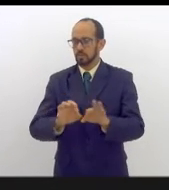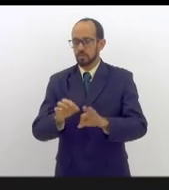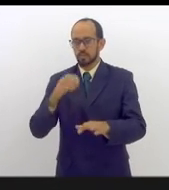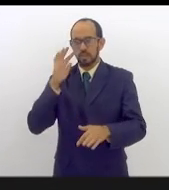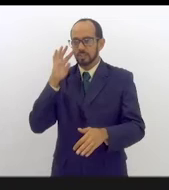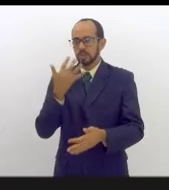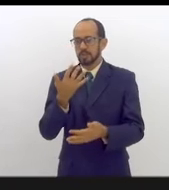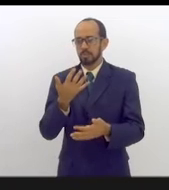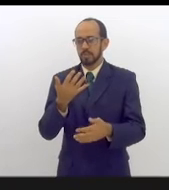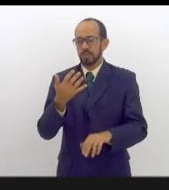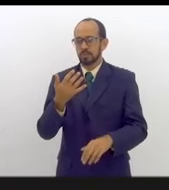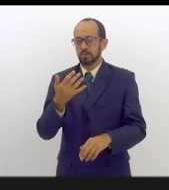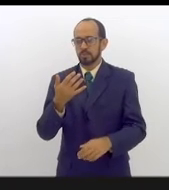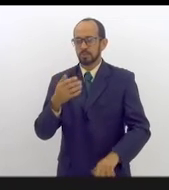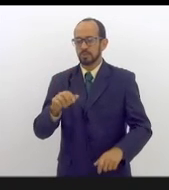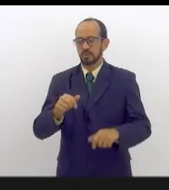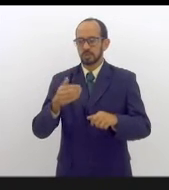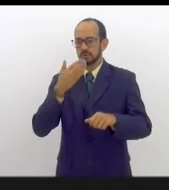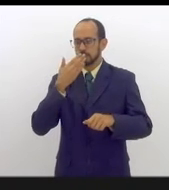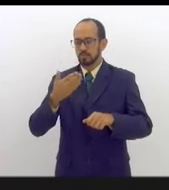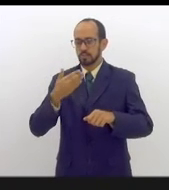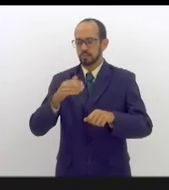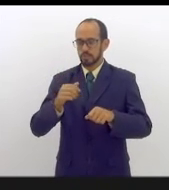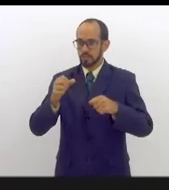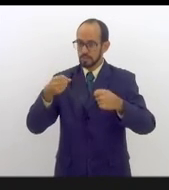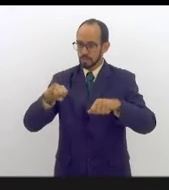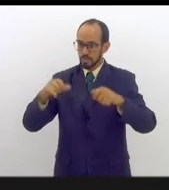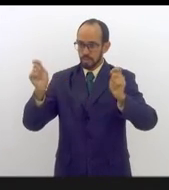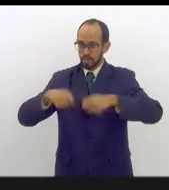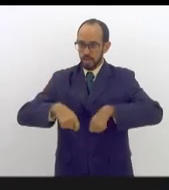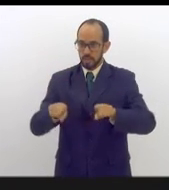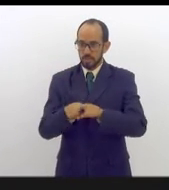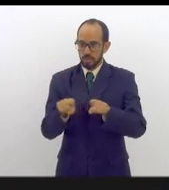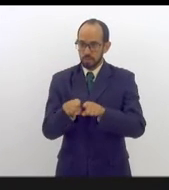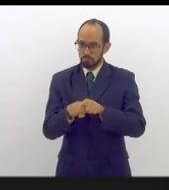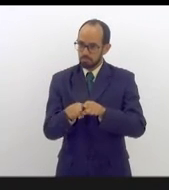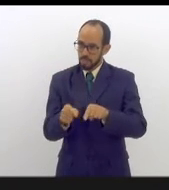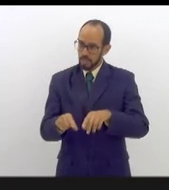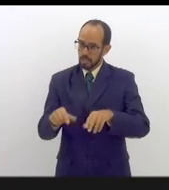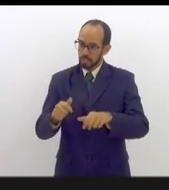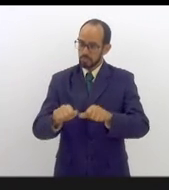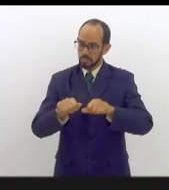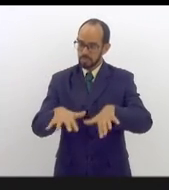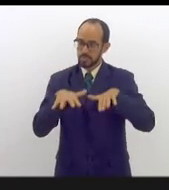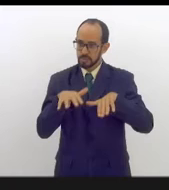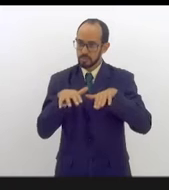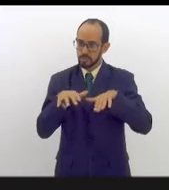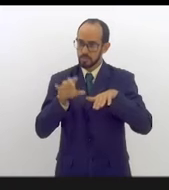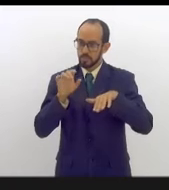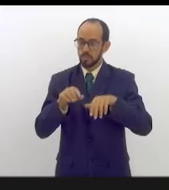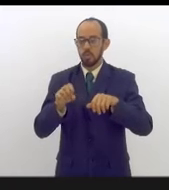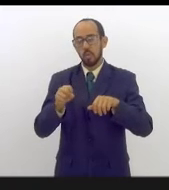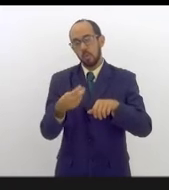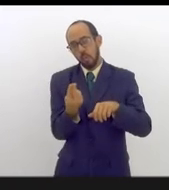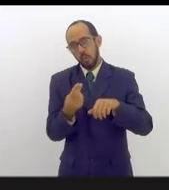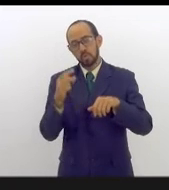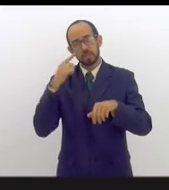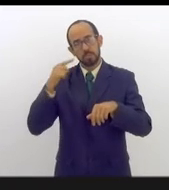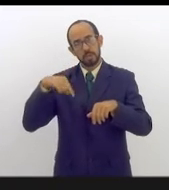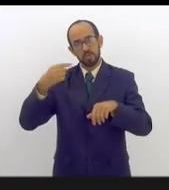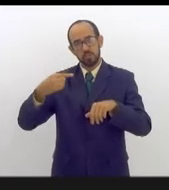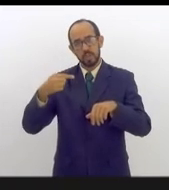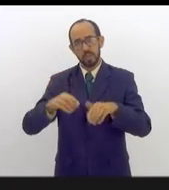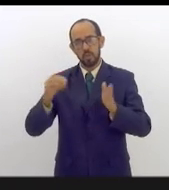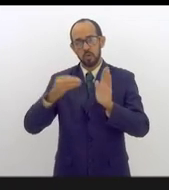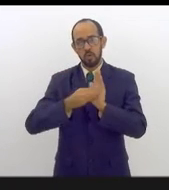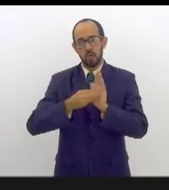hoje. Eu queria ver se era possível que ele entrasse na extraordinária ou se poderia ser incluído na pauta da semana que vem. É o projeto